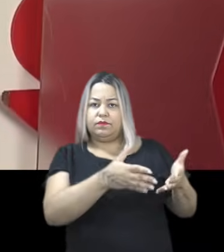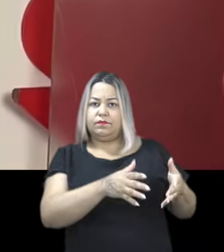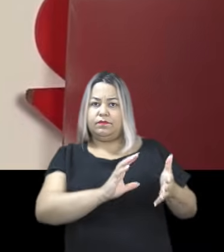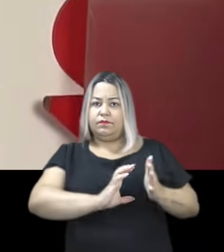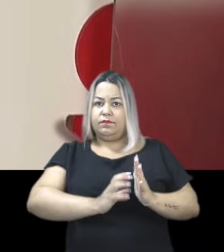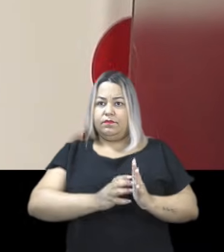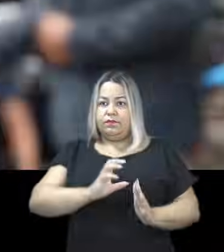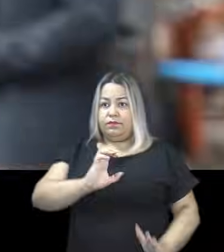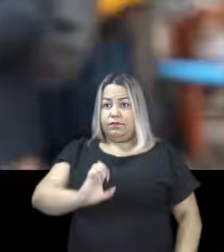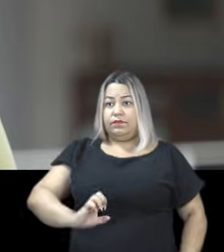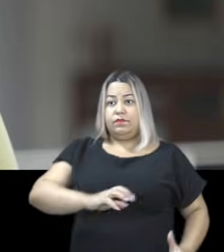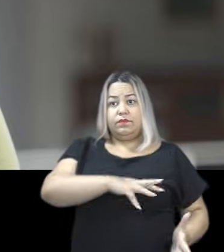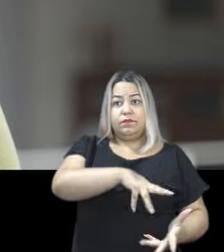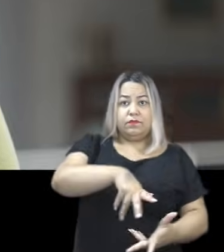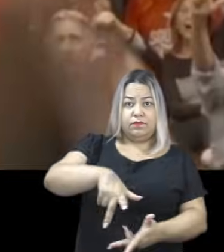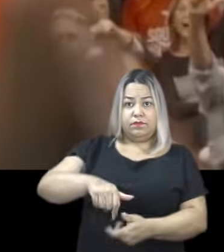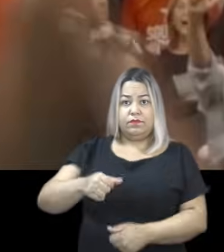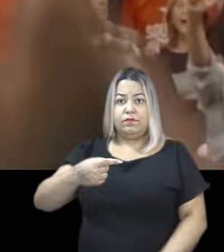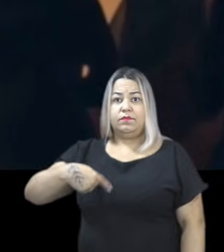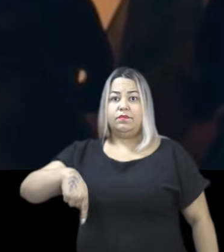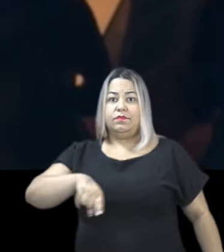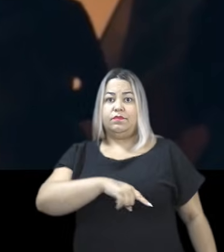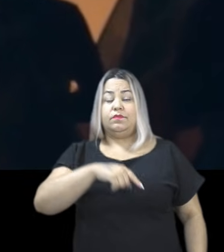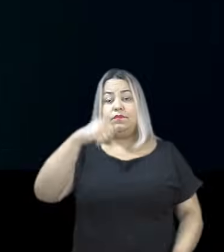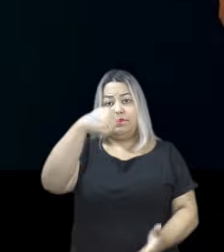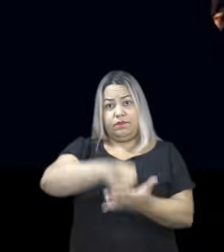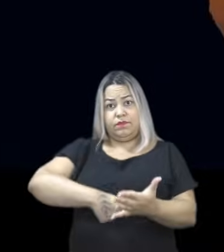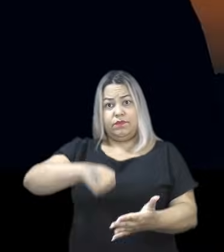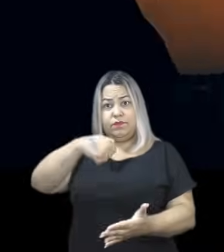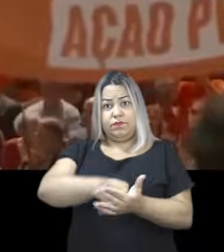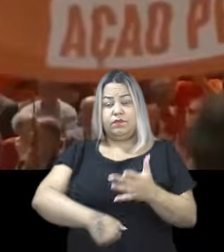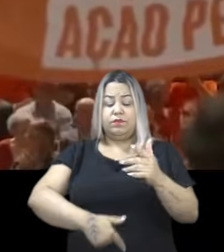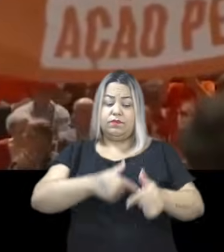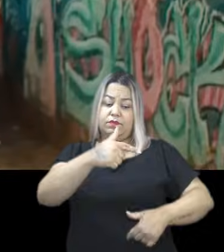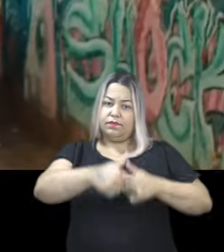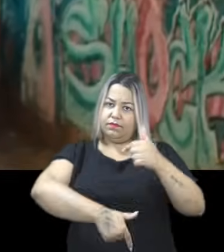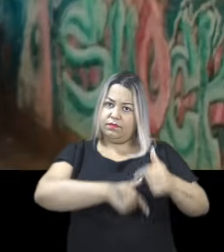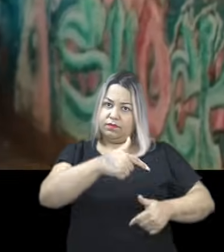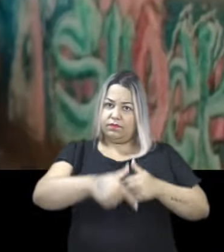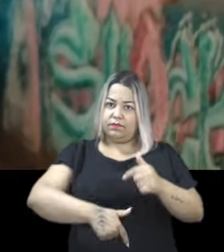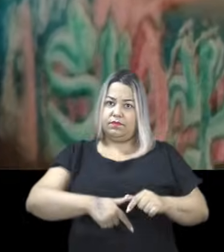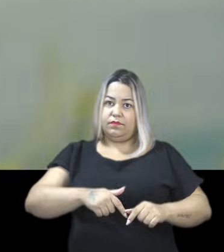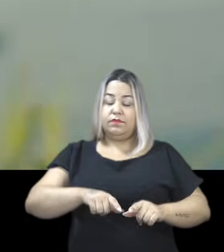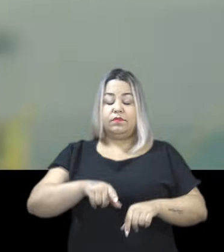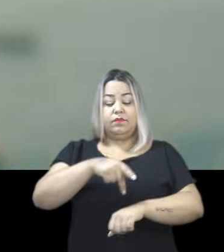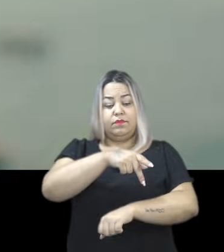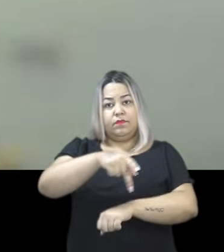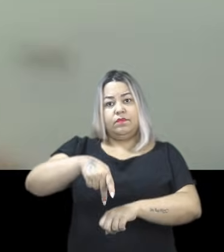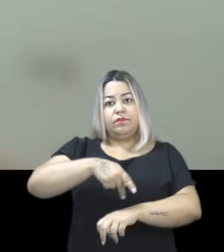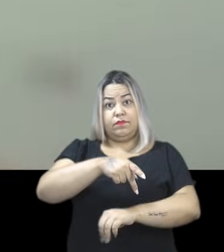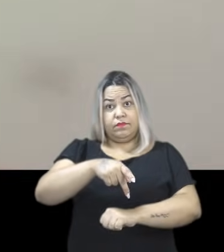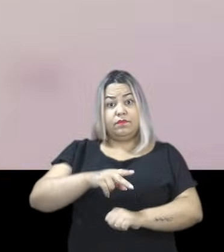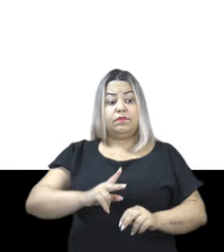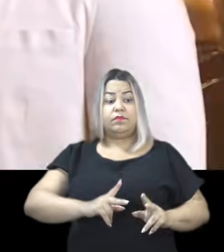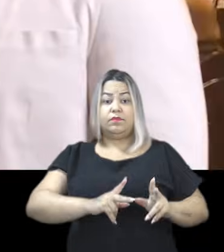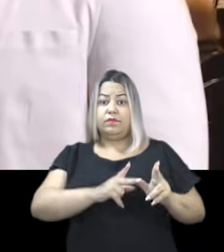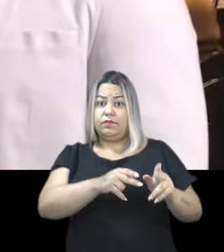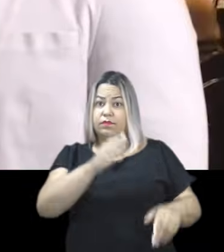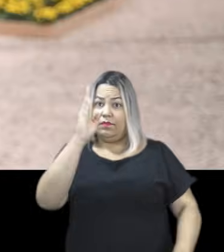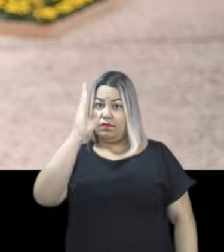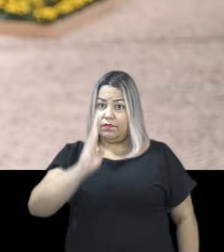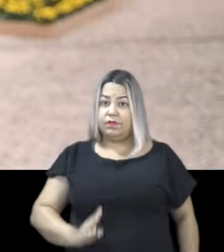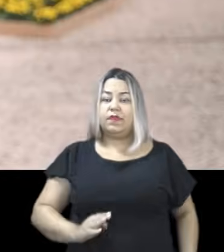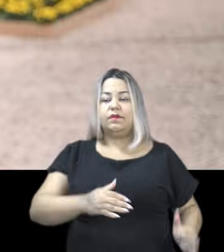de esquerda do mundo, da nossa militância, dos trabalhadores e trabalhadoras do país. Assim como o Brasil